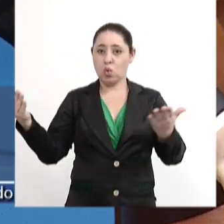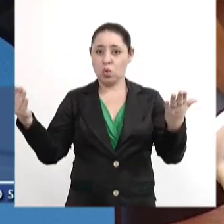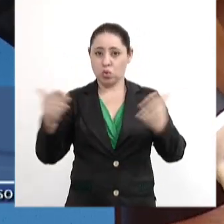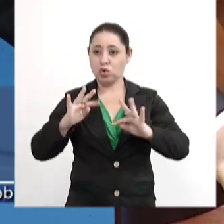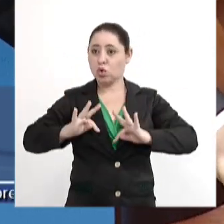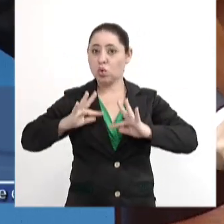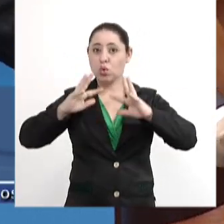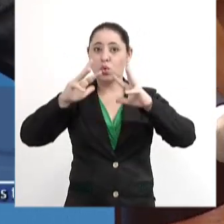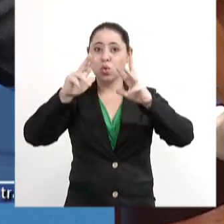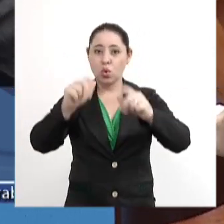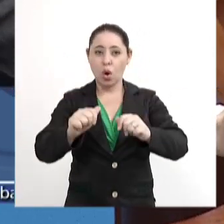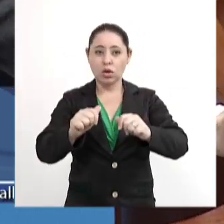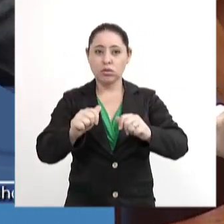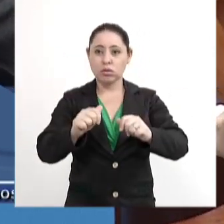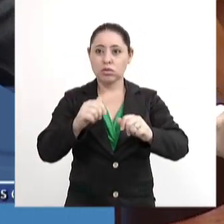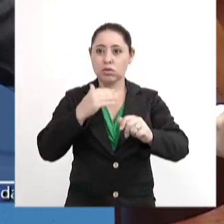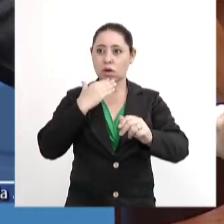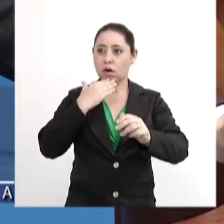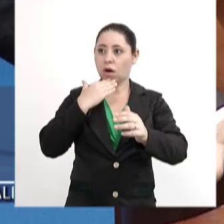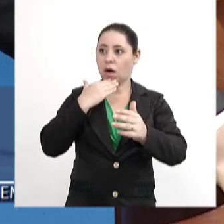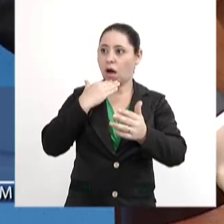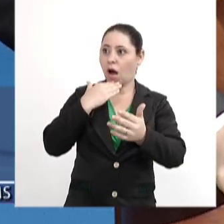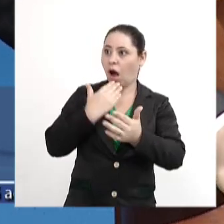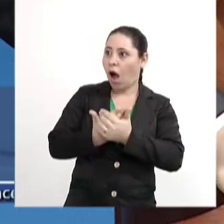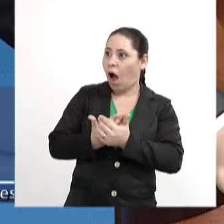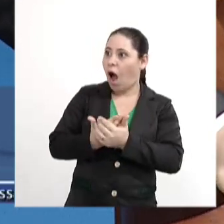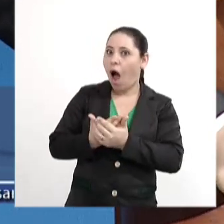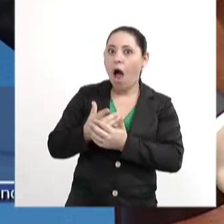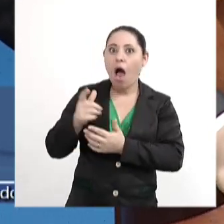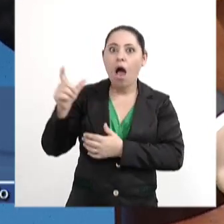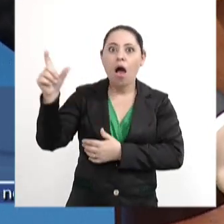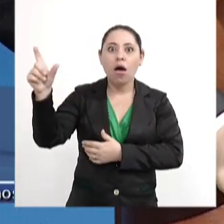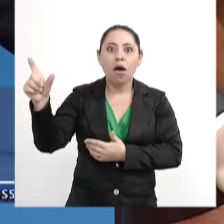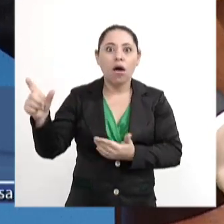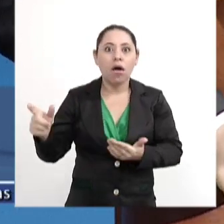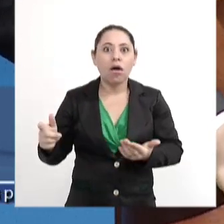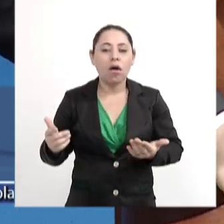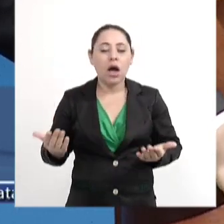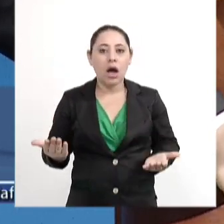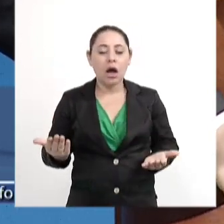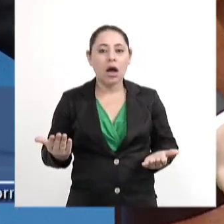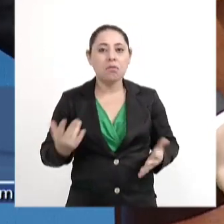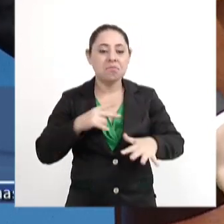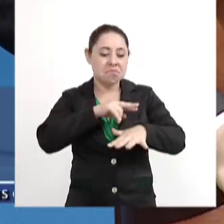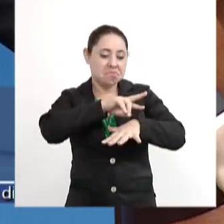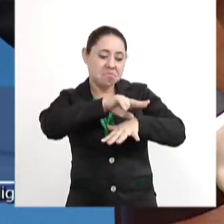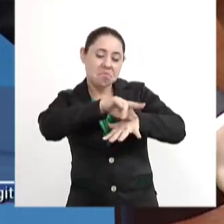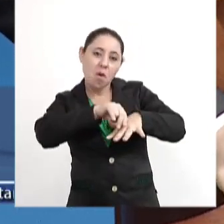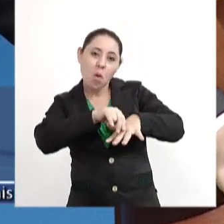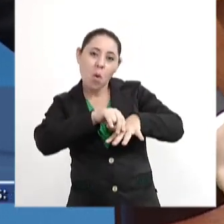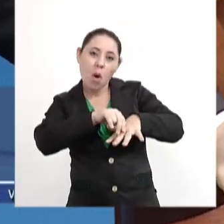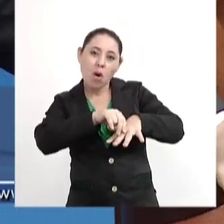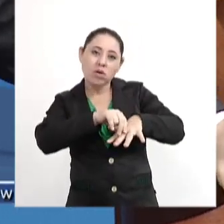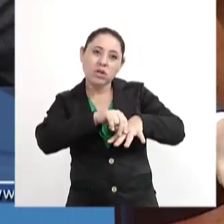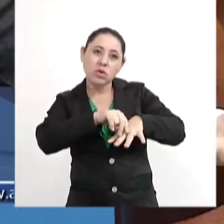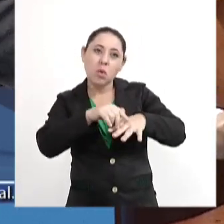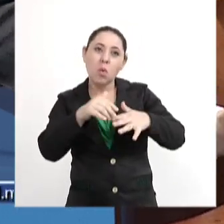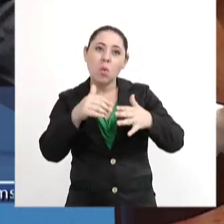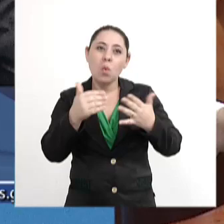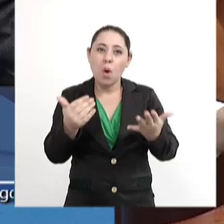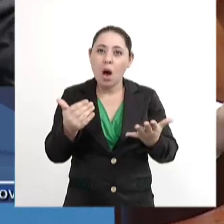mundo se diz em choque por ter descoberto a opção, ou melhor,